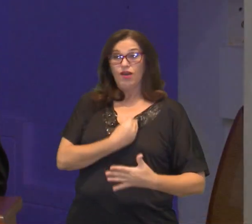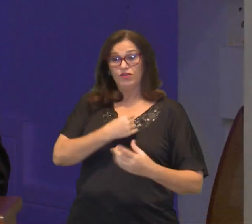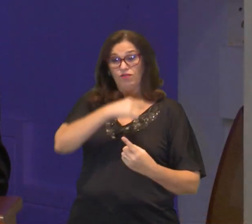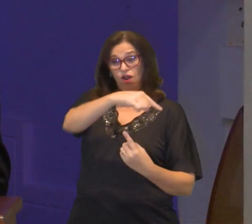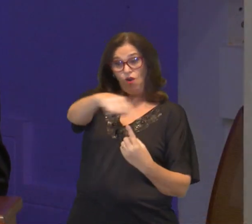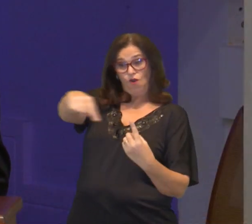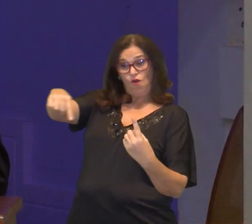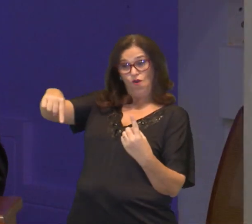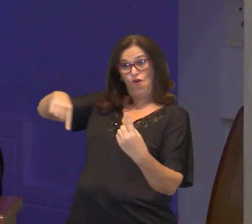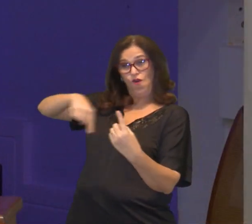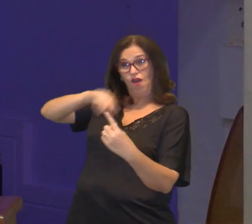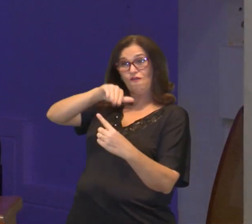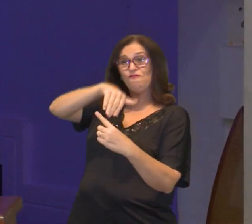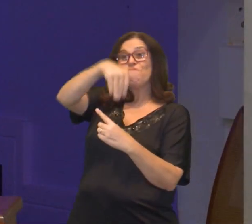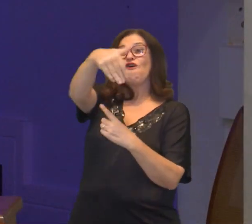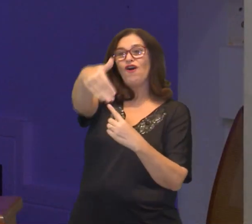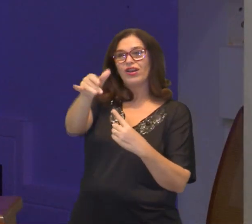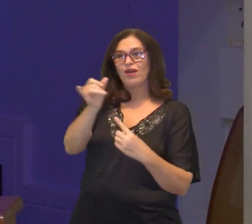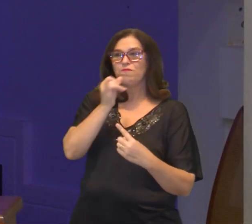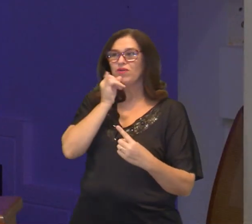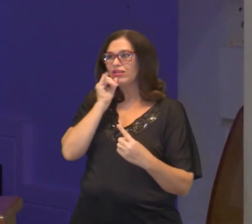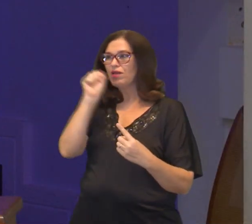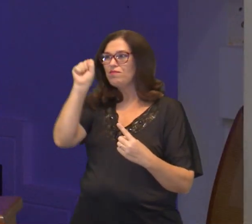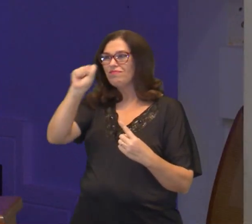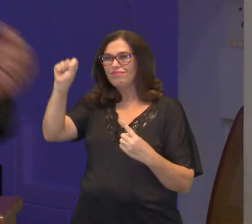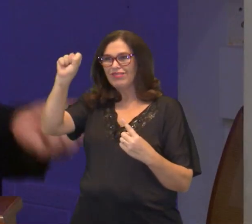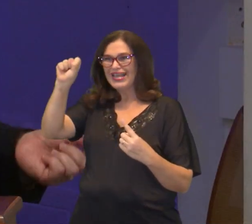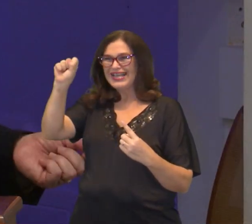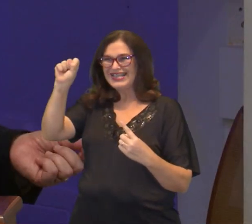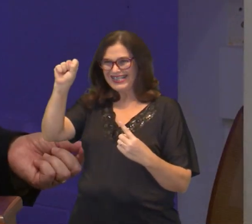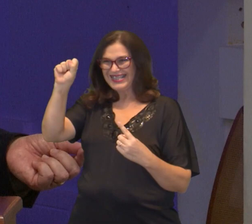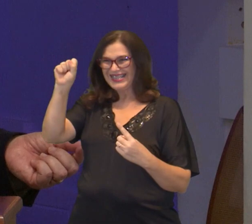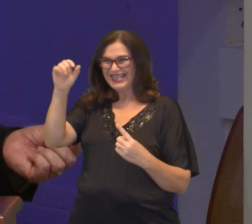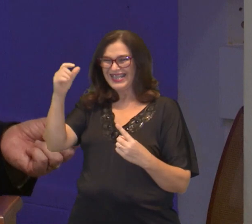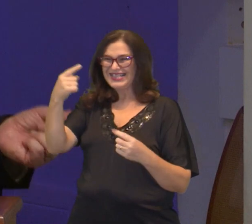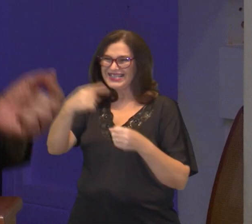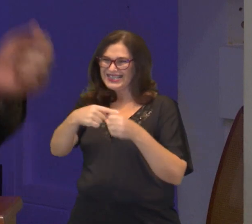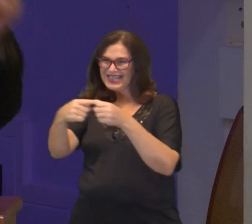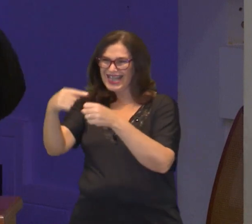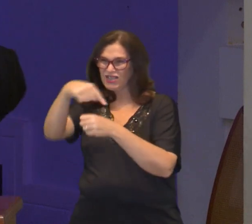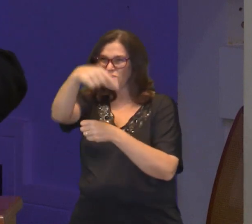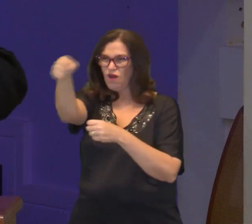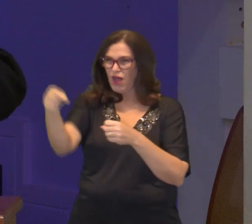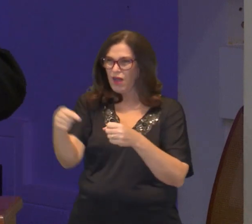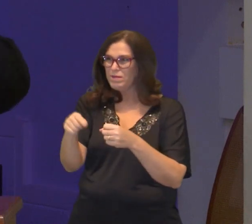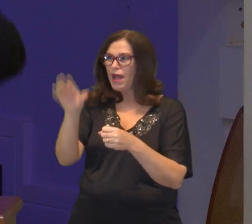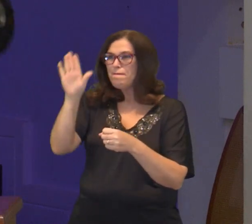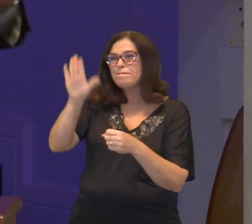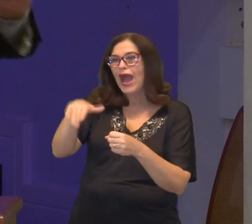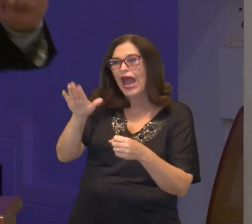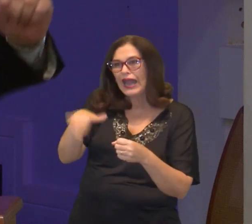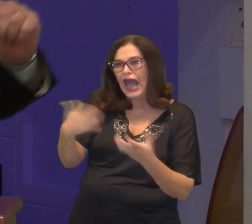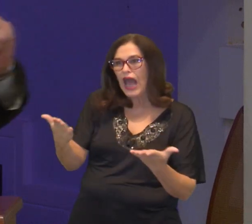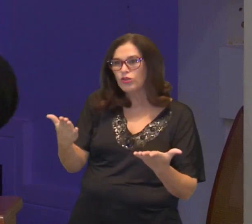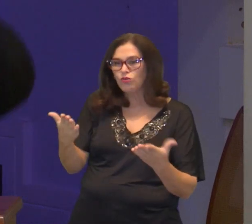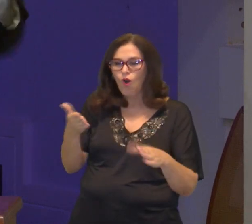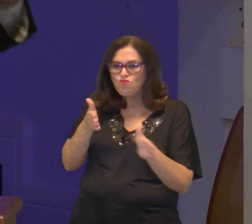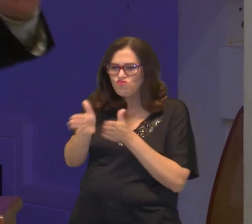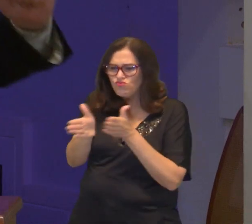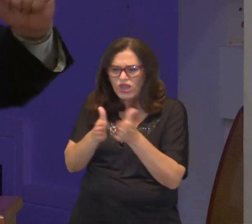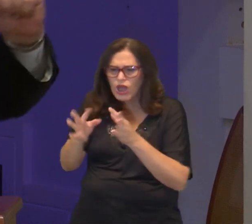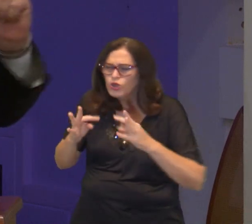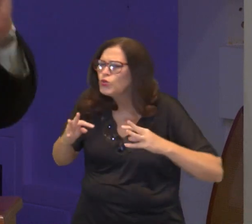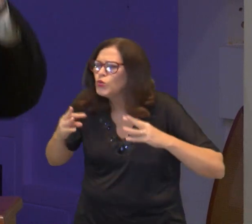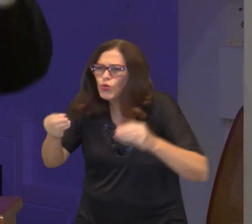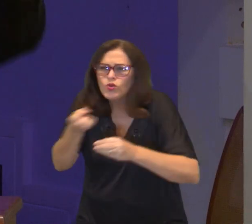periferia, porque ali o custo é menor e ela tem acesso rápido a tudo